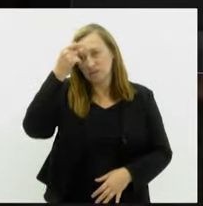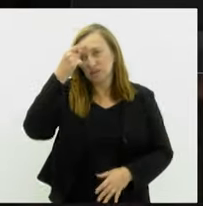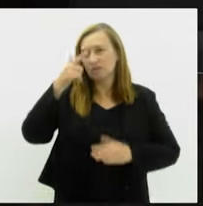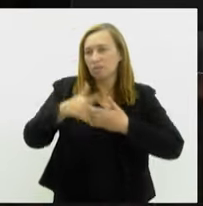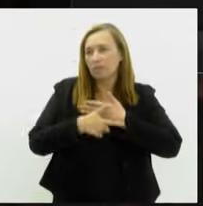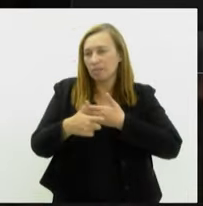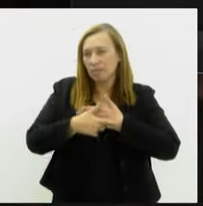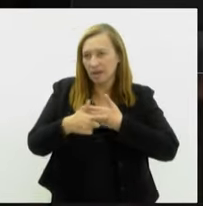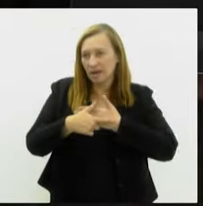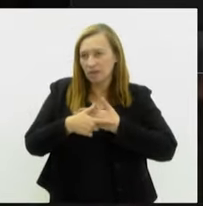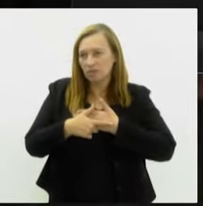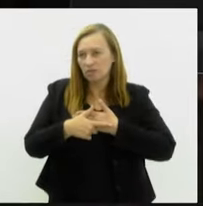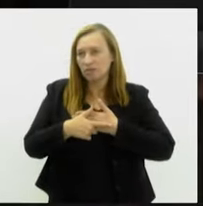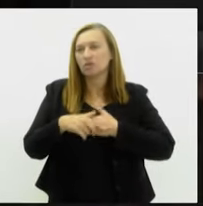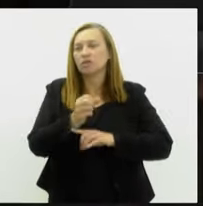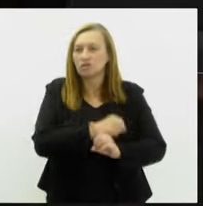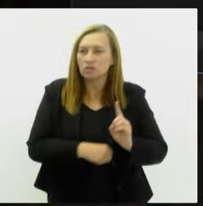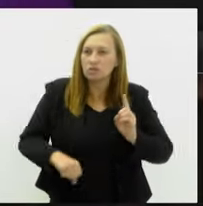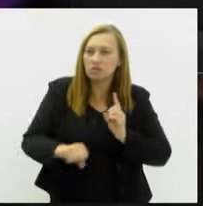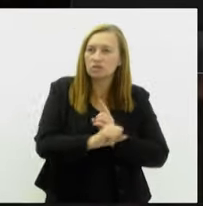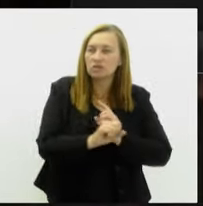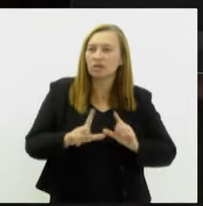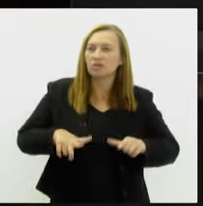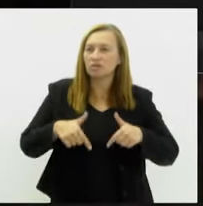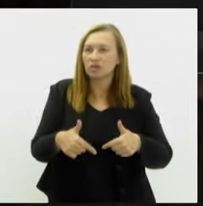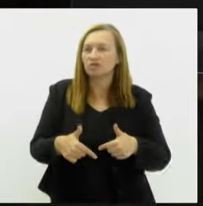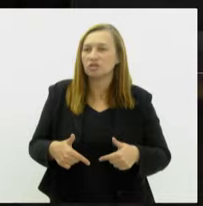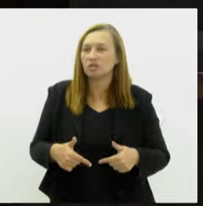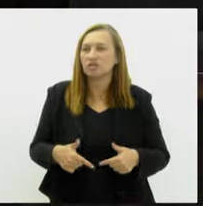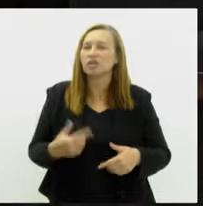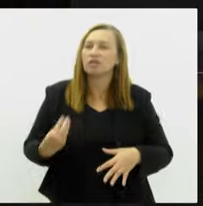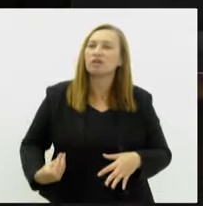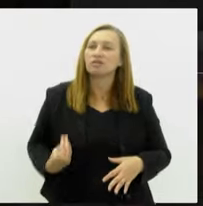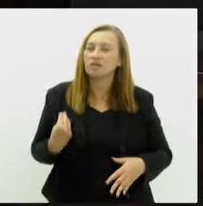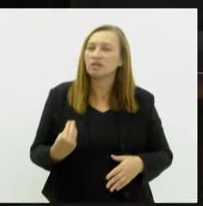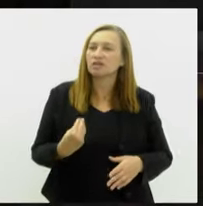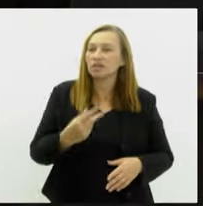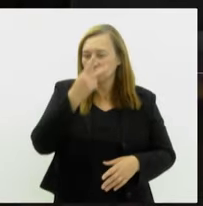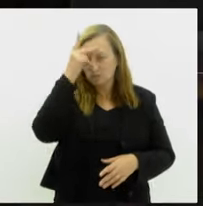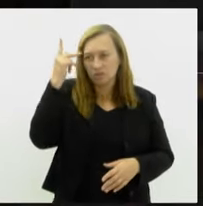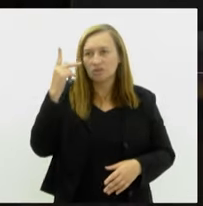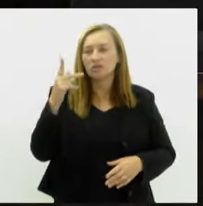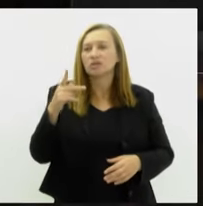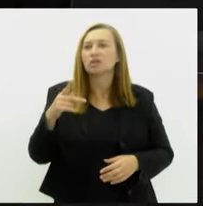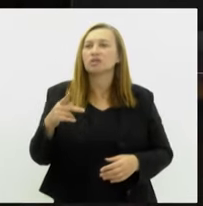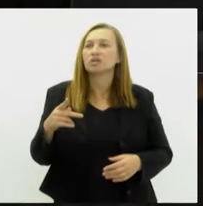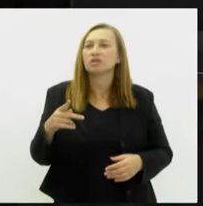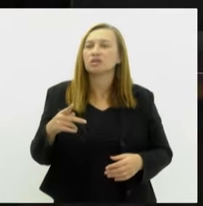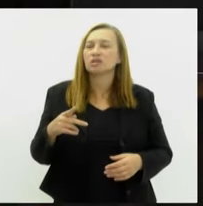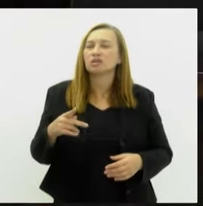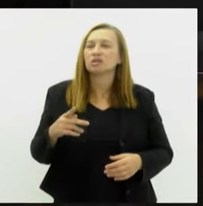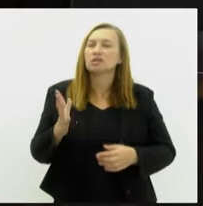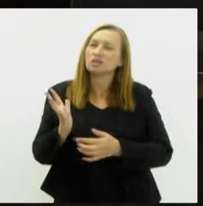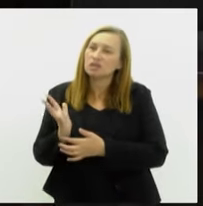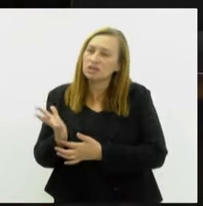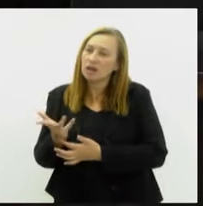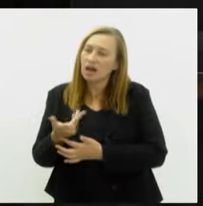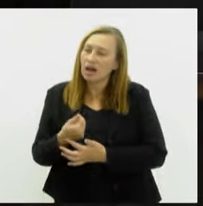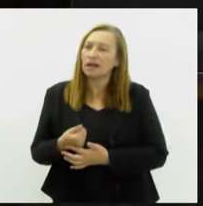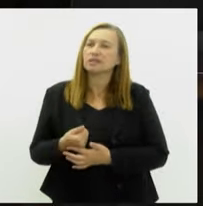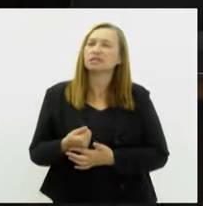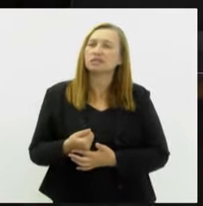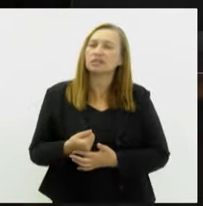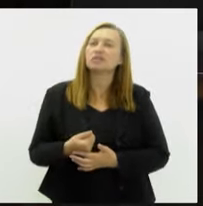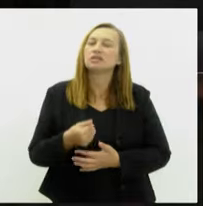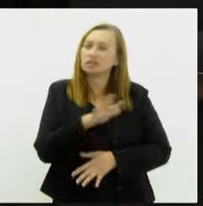da função social que o samba desempenha na vida daquelas pessoas que respiram a sua atividade, sobretudo